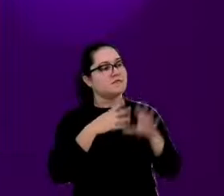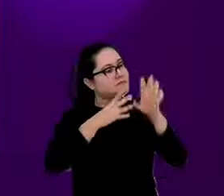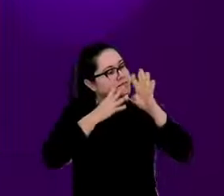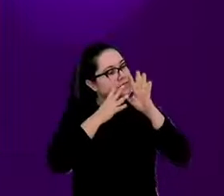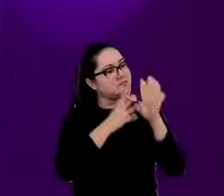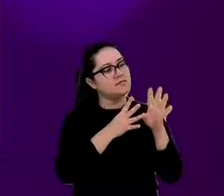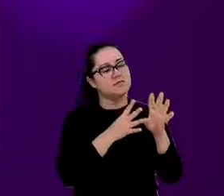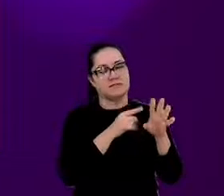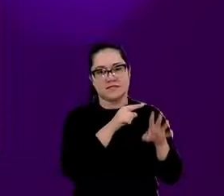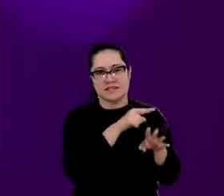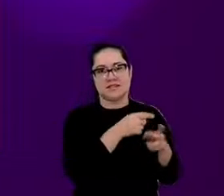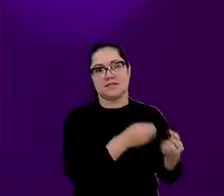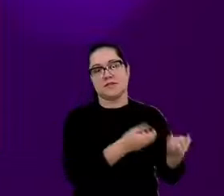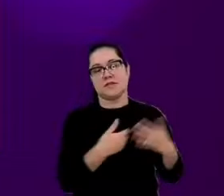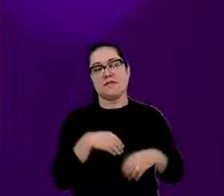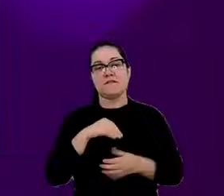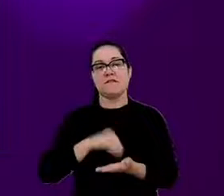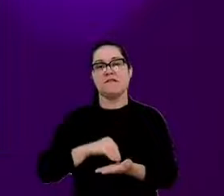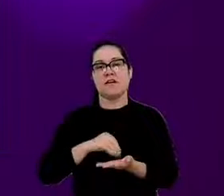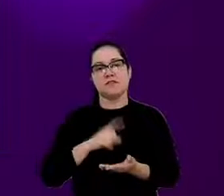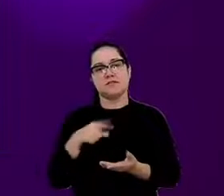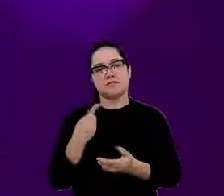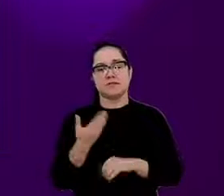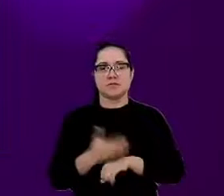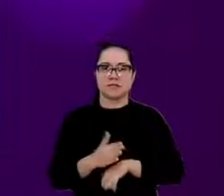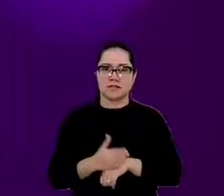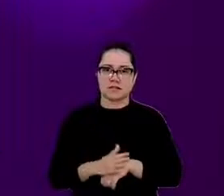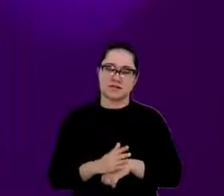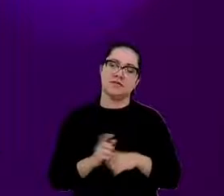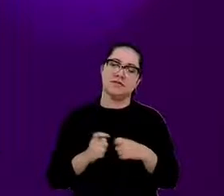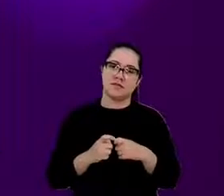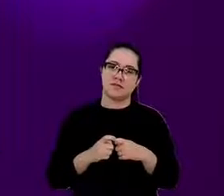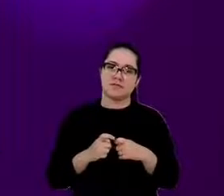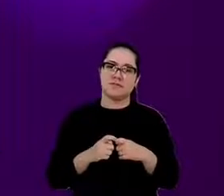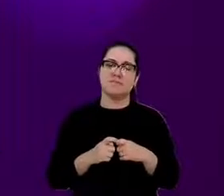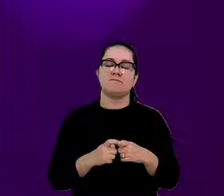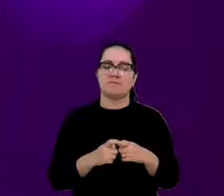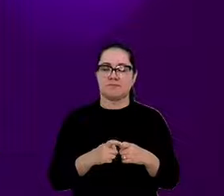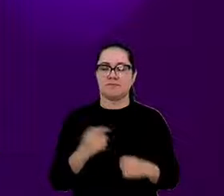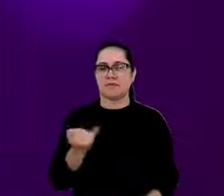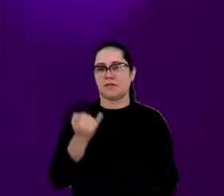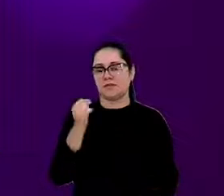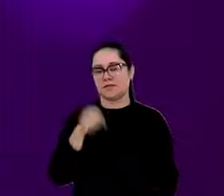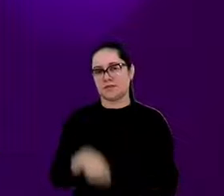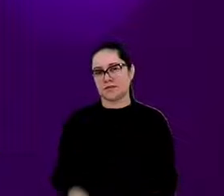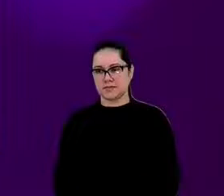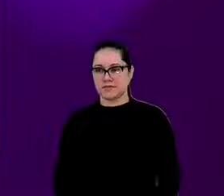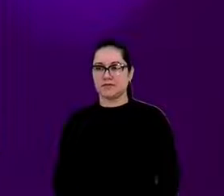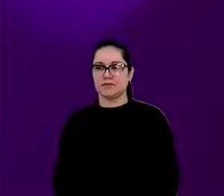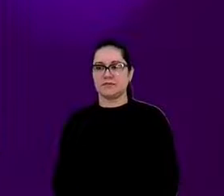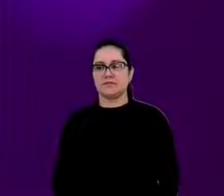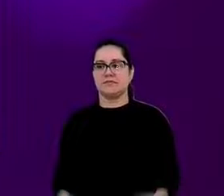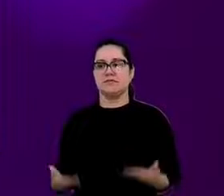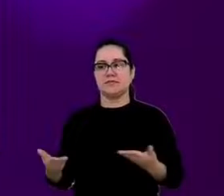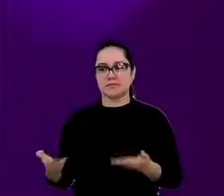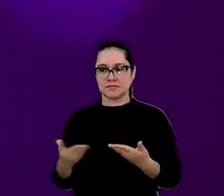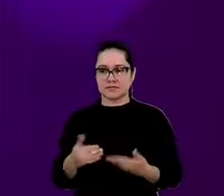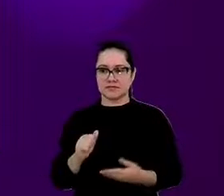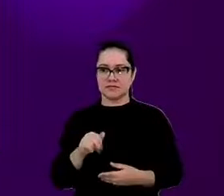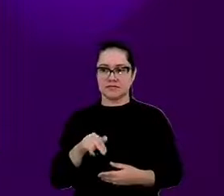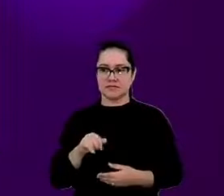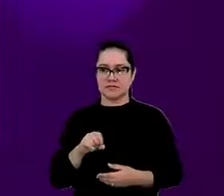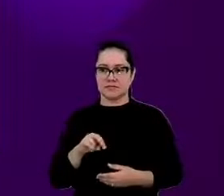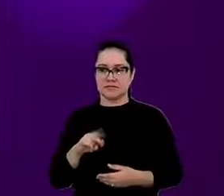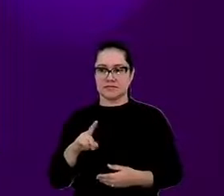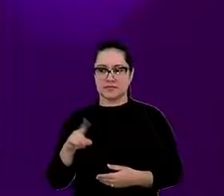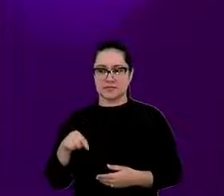para a nossa prática médica. E eu acho que essa mesa foi muito importante nesse sentido. Passo a palavra para o doutor André fazer suas considerações